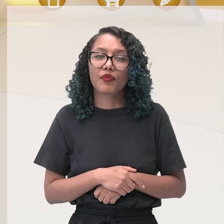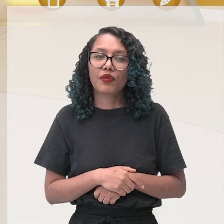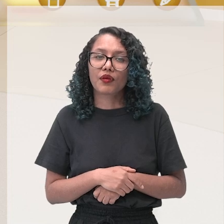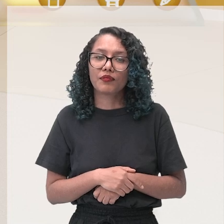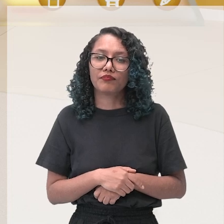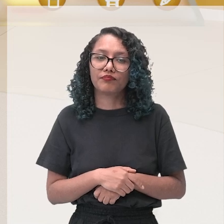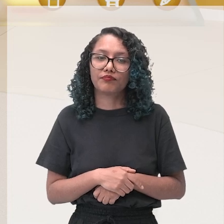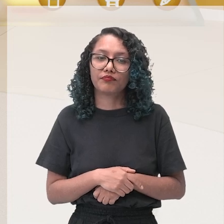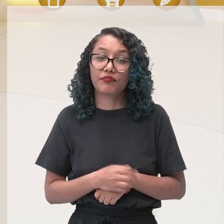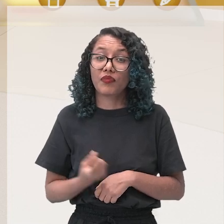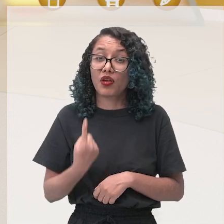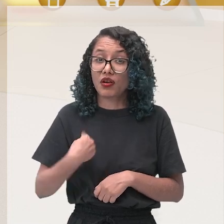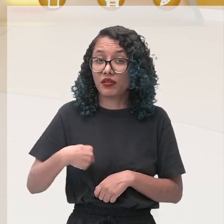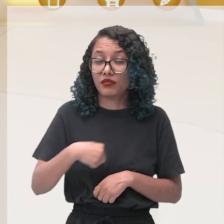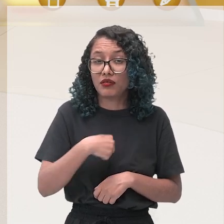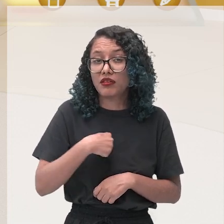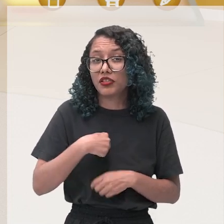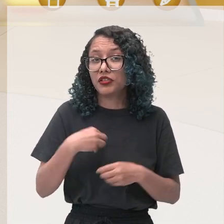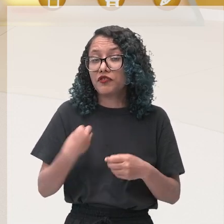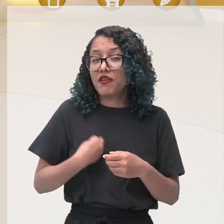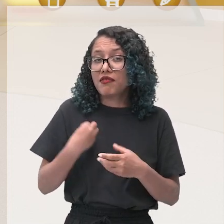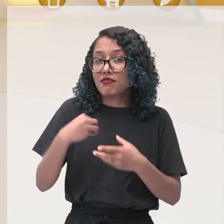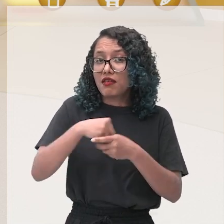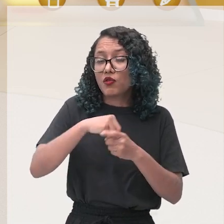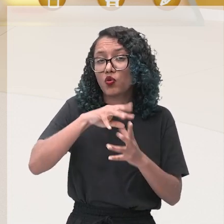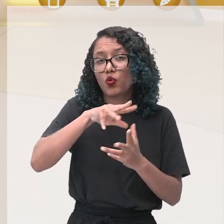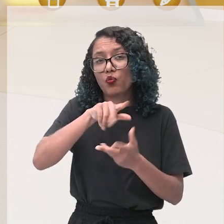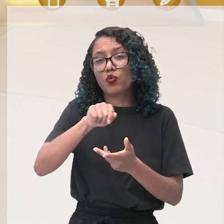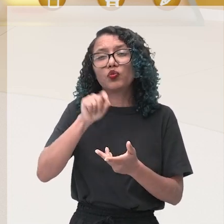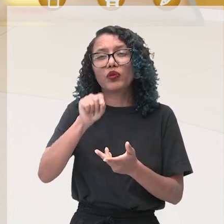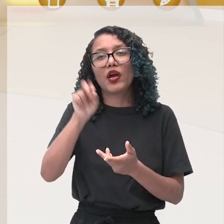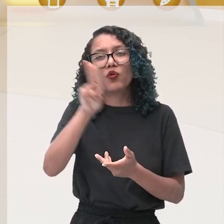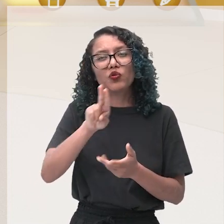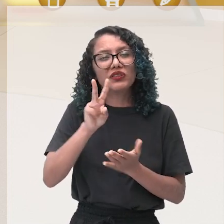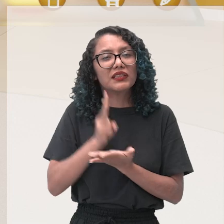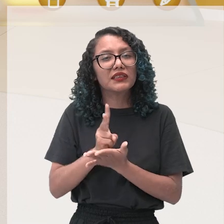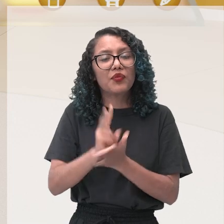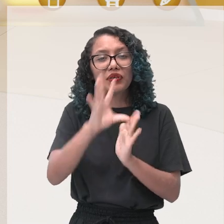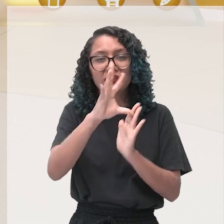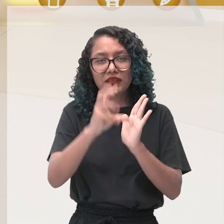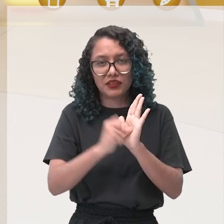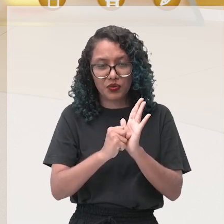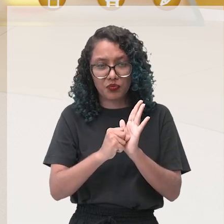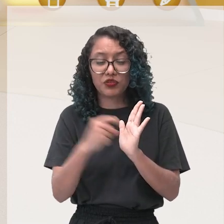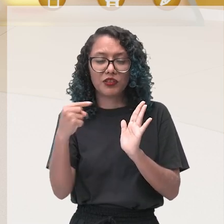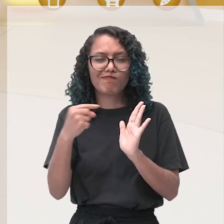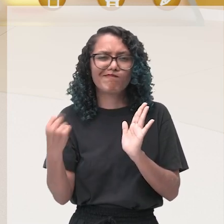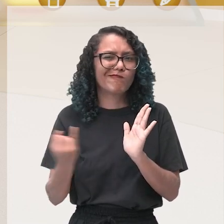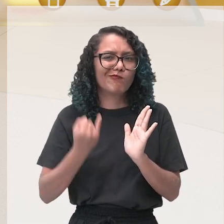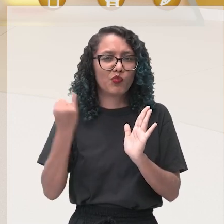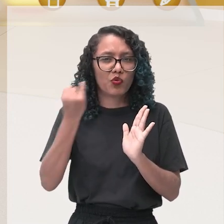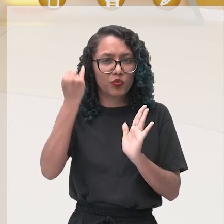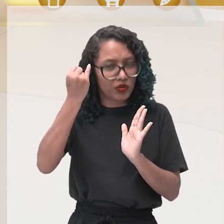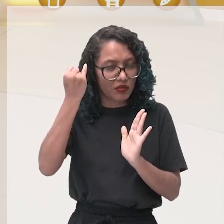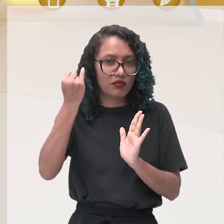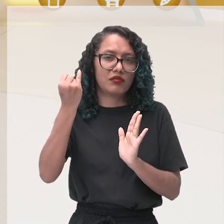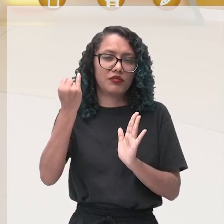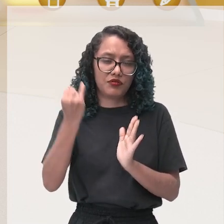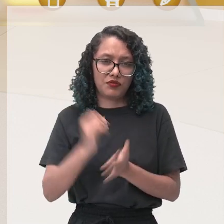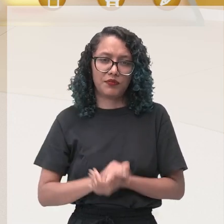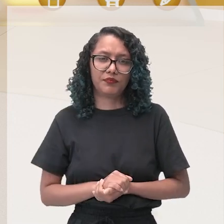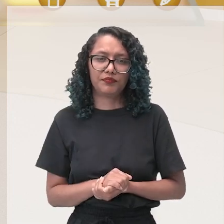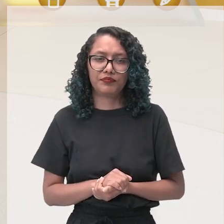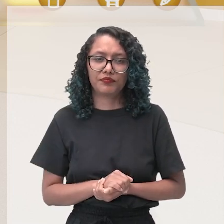o símbolo, a simbologia, ela é muito importante. Então, já tivemos contato com